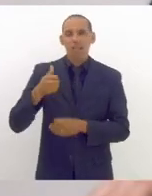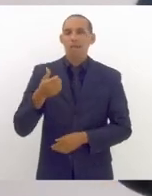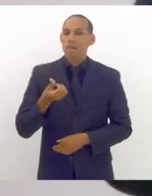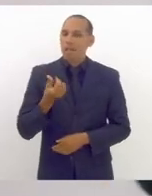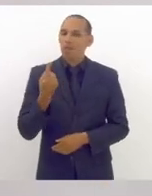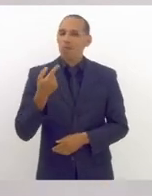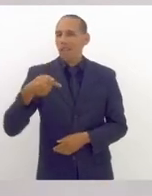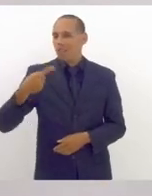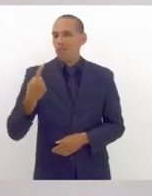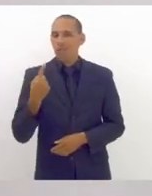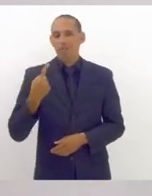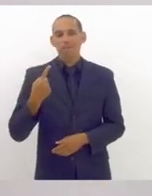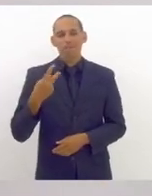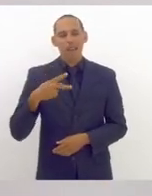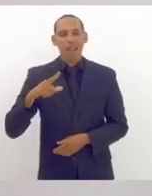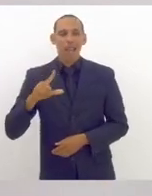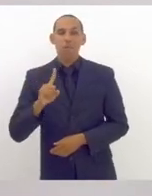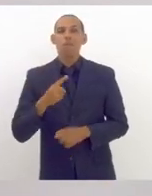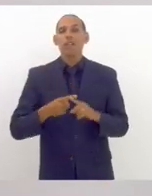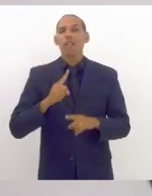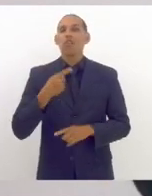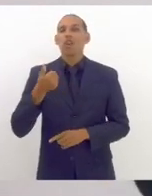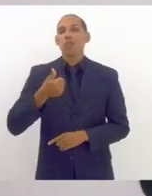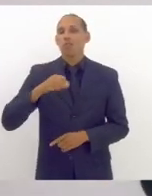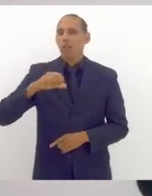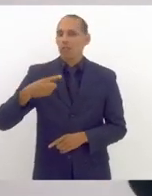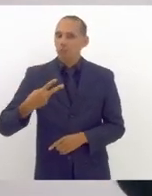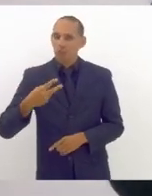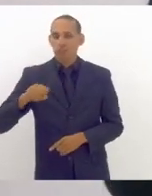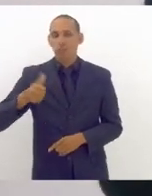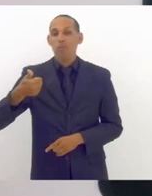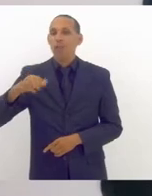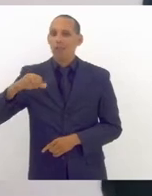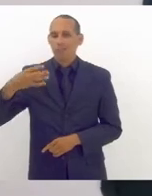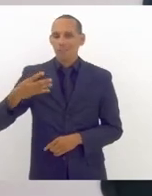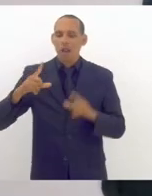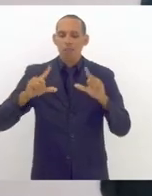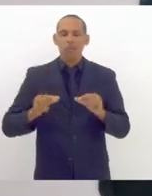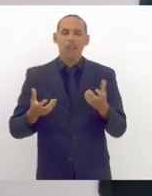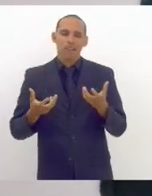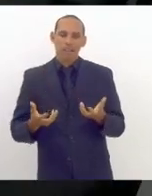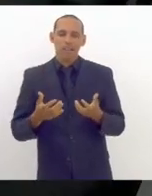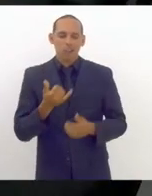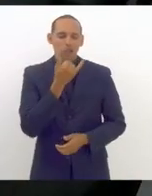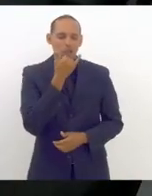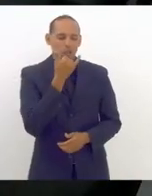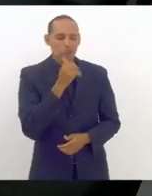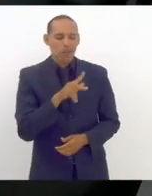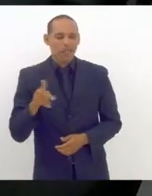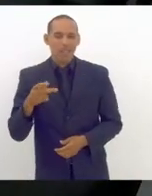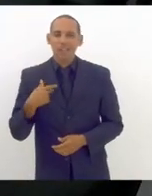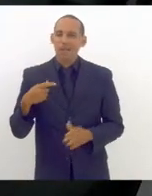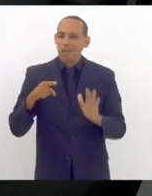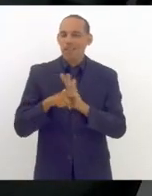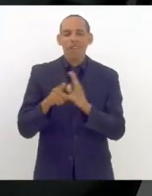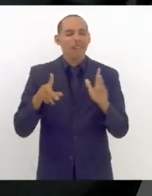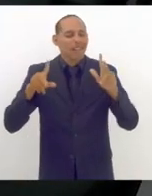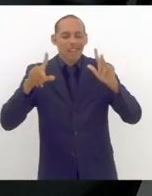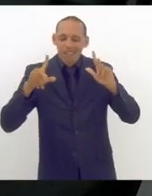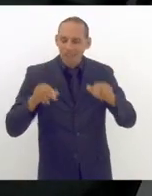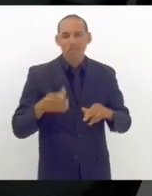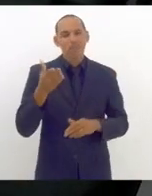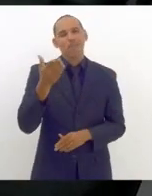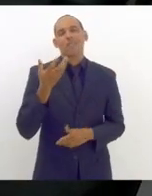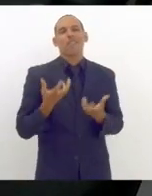trabalhando para mitigar os efeitos da 194 e da 192 era isso que eu ia perguntar desculpa Presidente era justamente